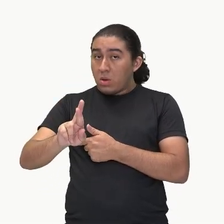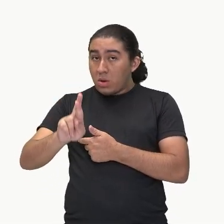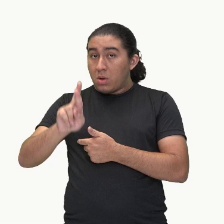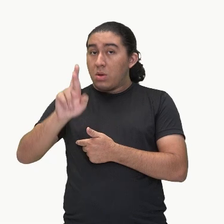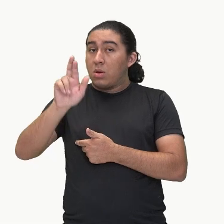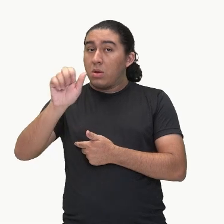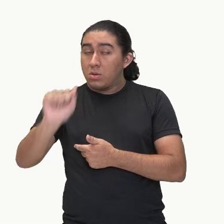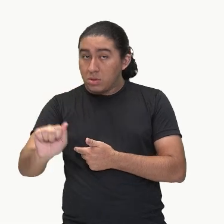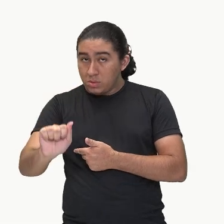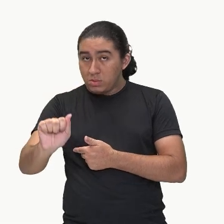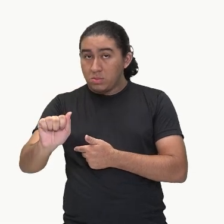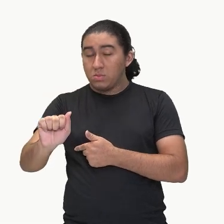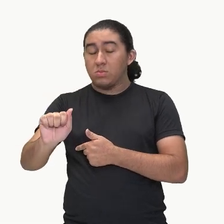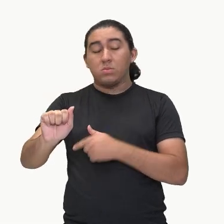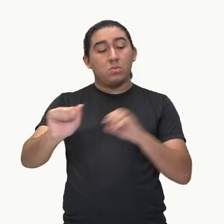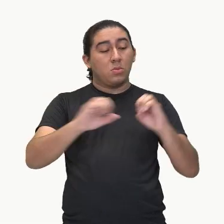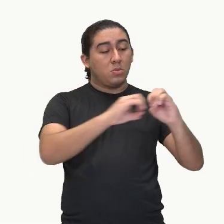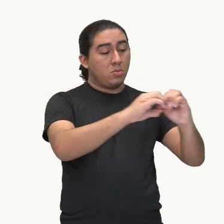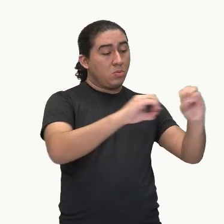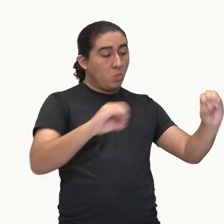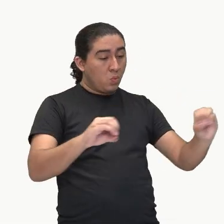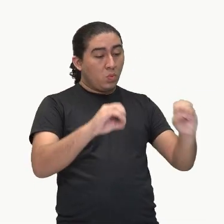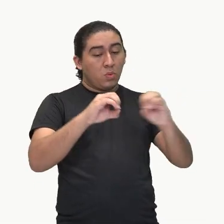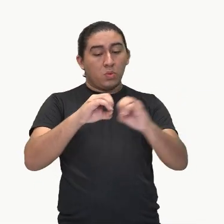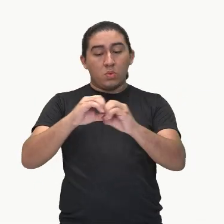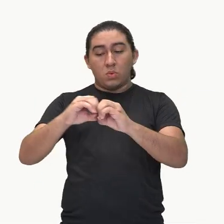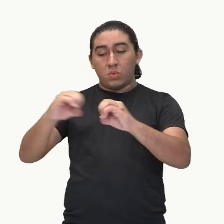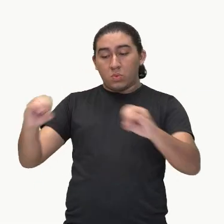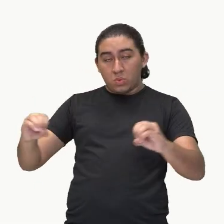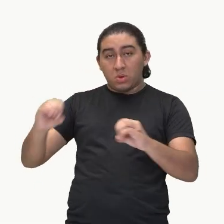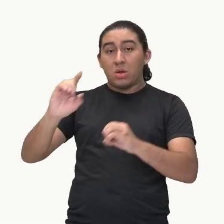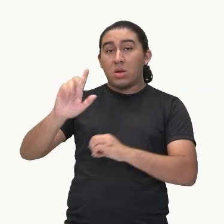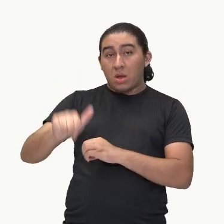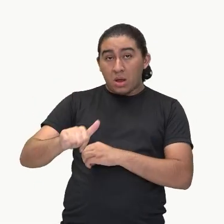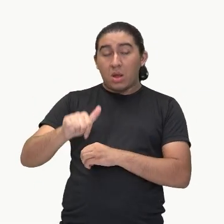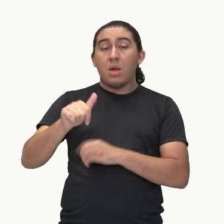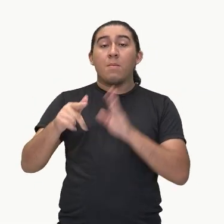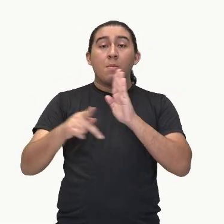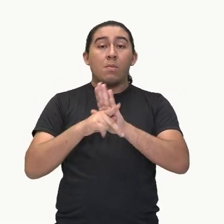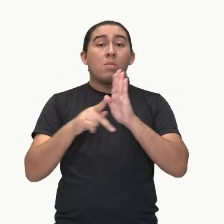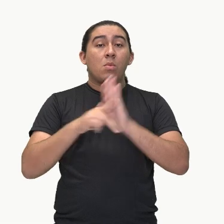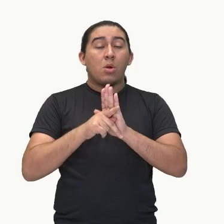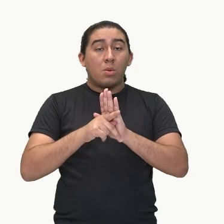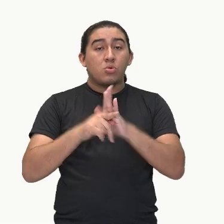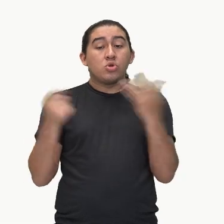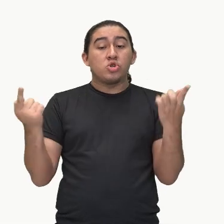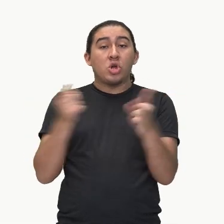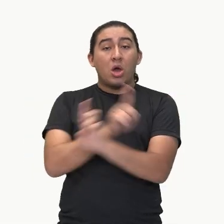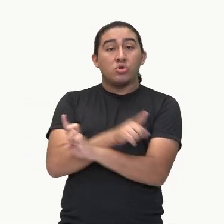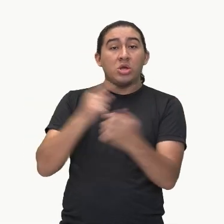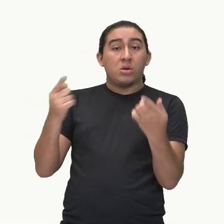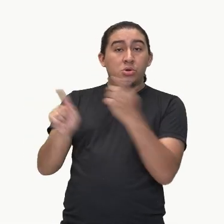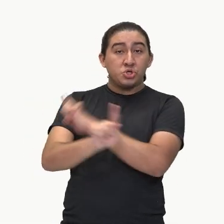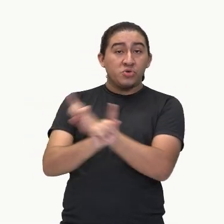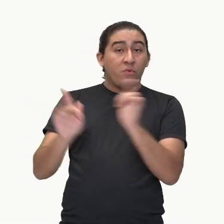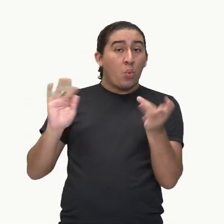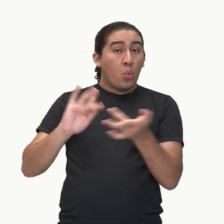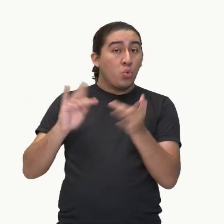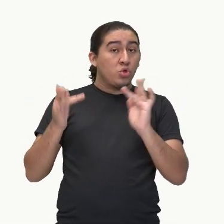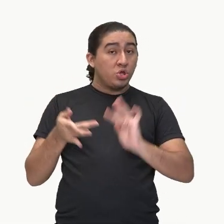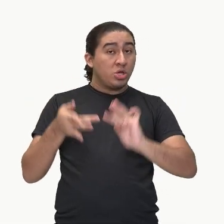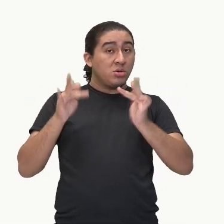duas orações serão classificadas como orações coordenadas alternativas, tá? E